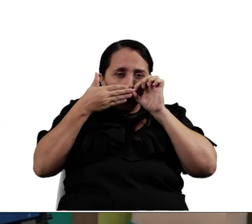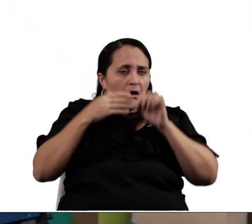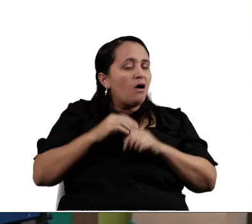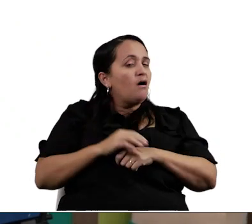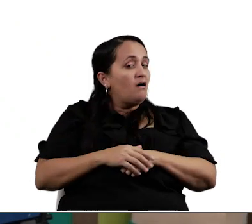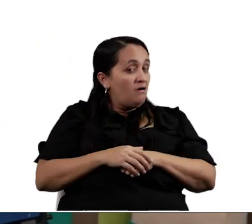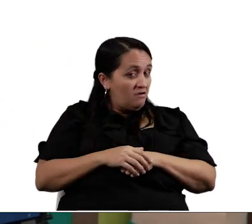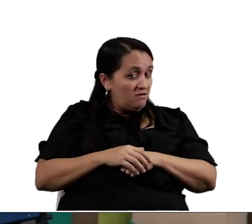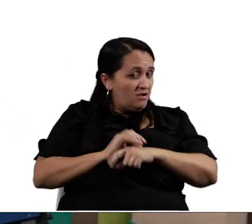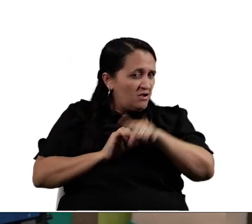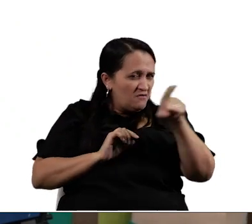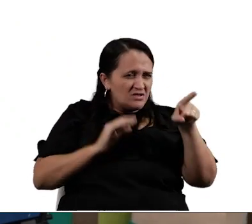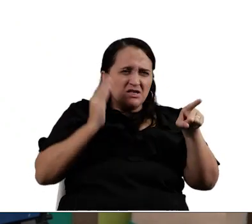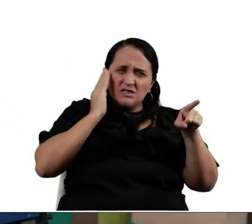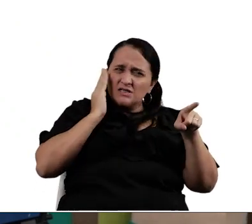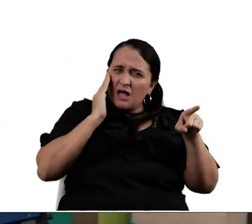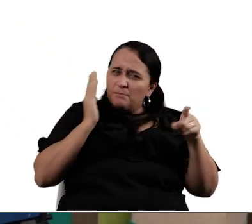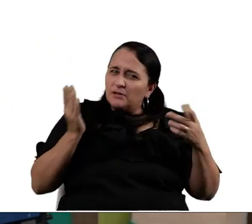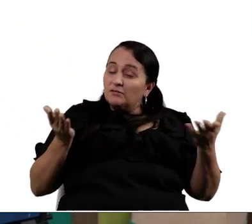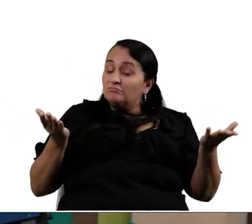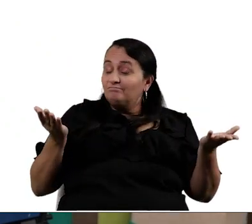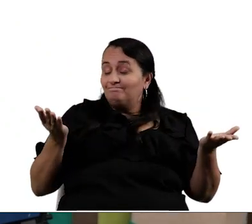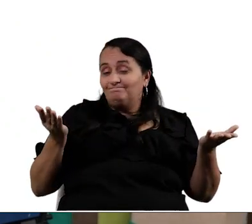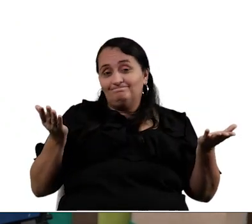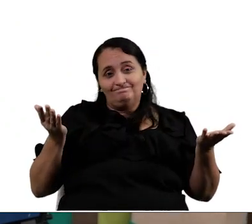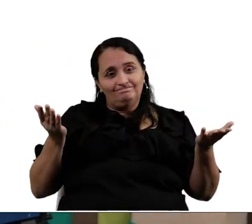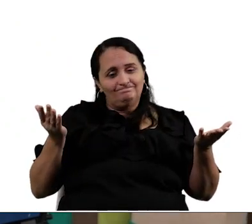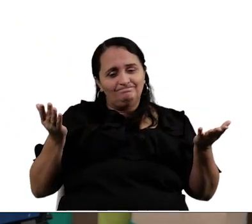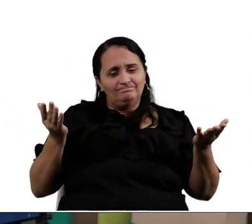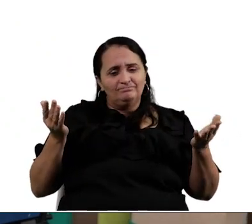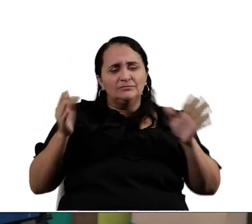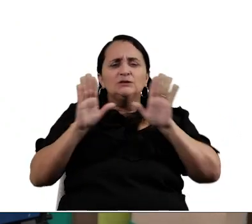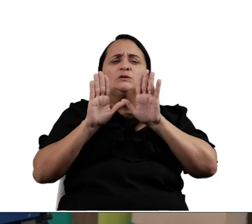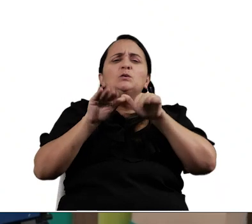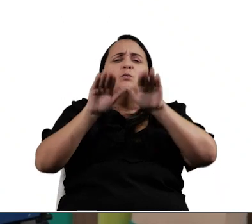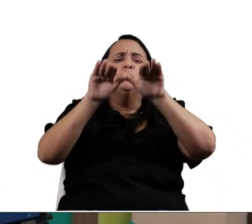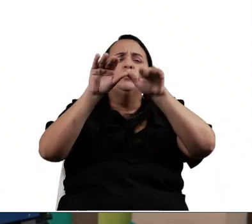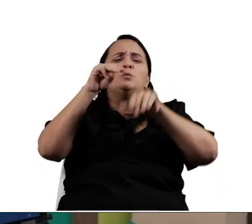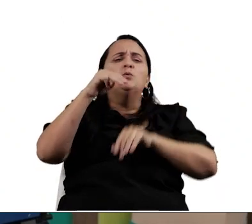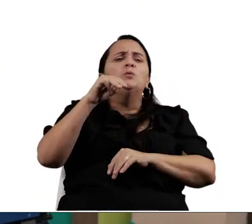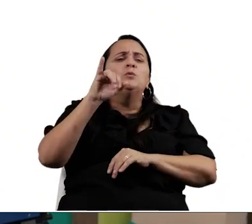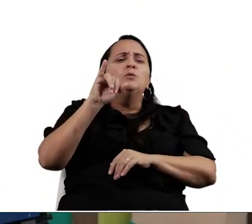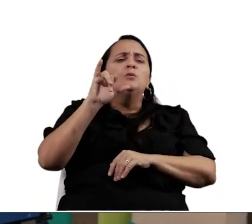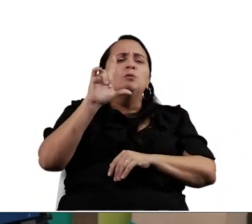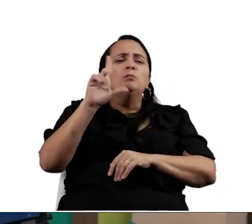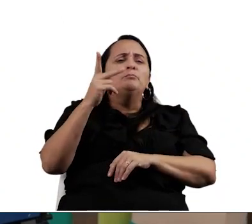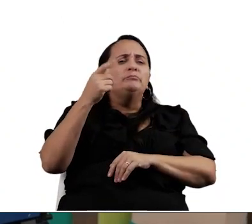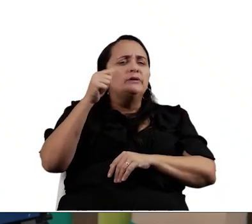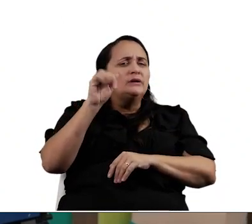disso? Será que é isso, gente? Então, e o que era o milhafre, gente? Vocês sabem o que é o